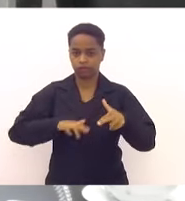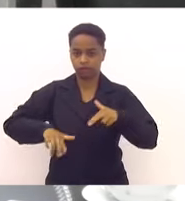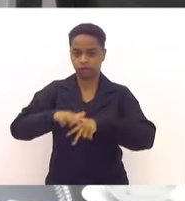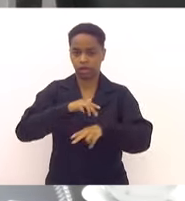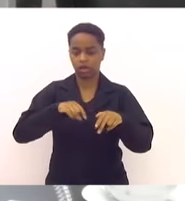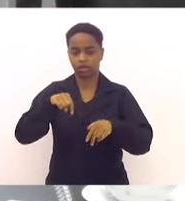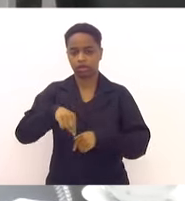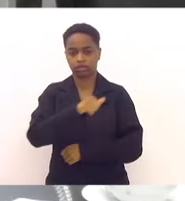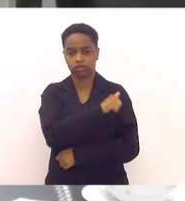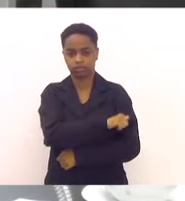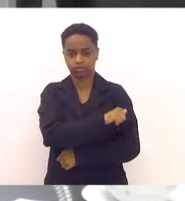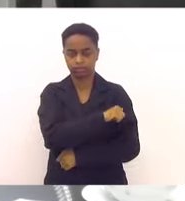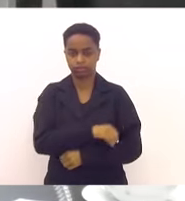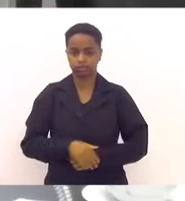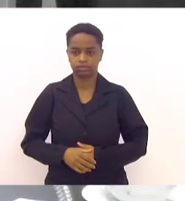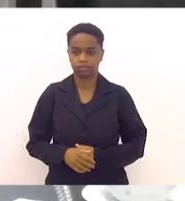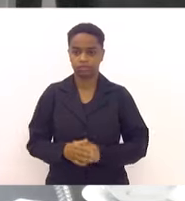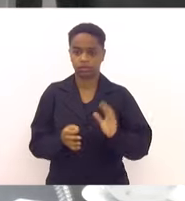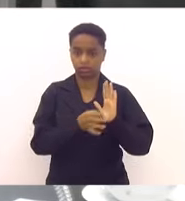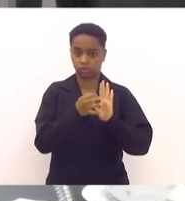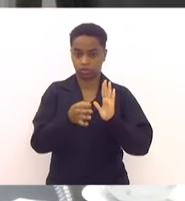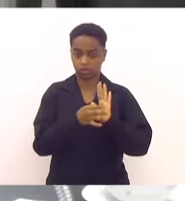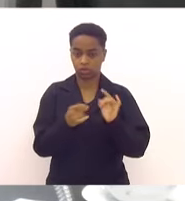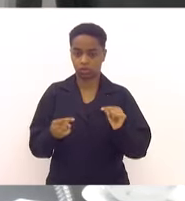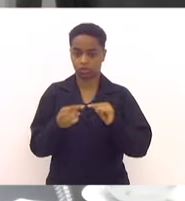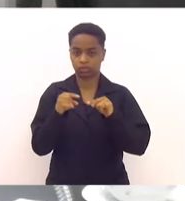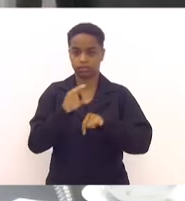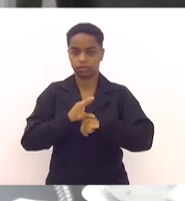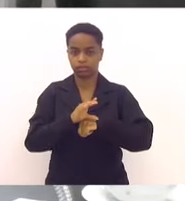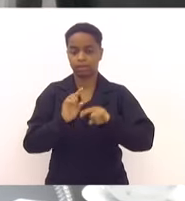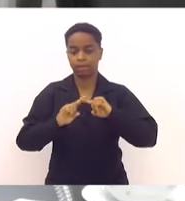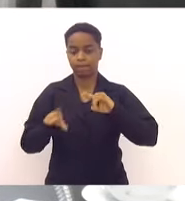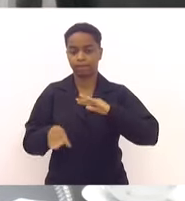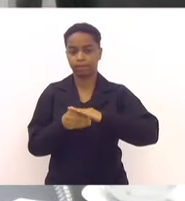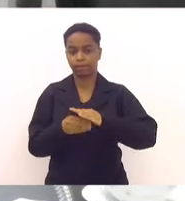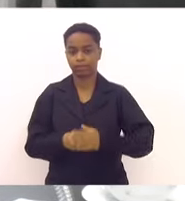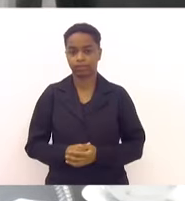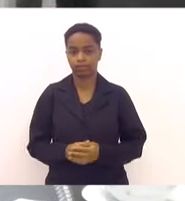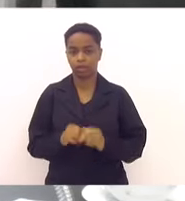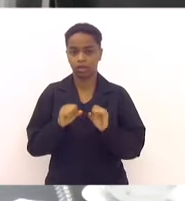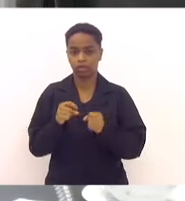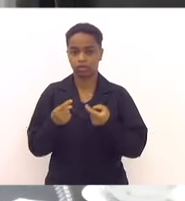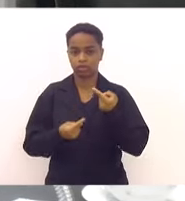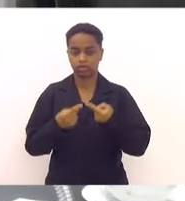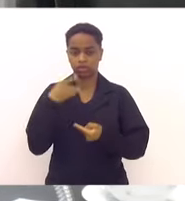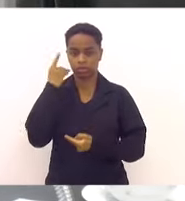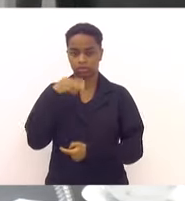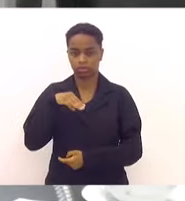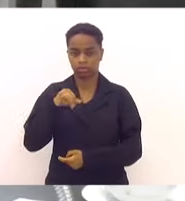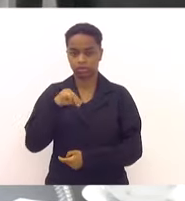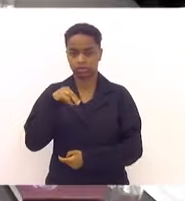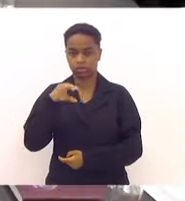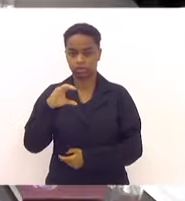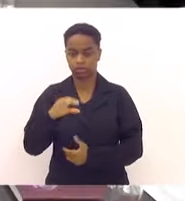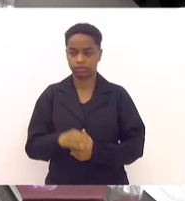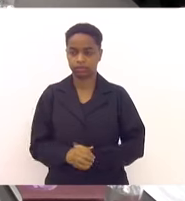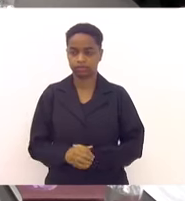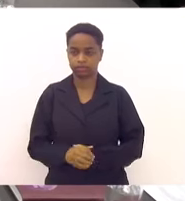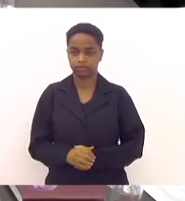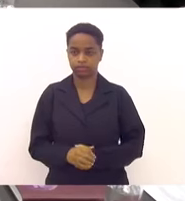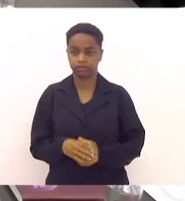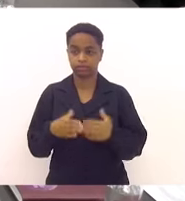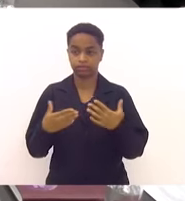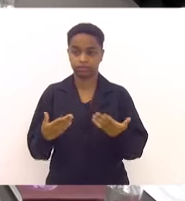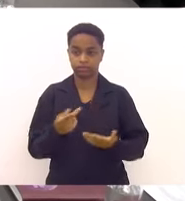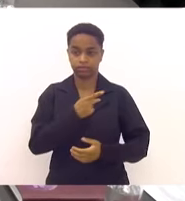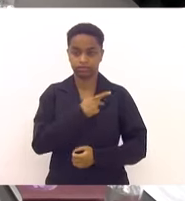O parecer original é pela constitucionalidade com emendas. Para discutir, deputado Carlos Mink. Presidente,